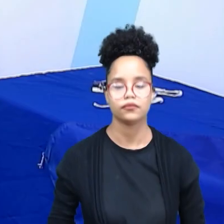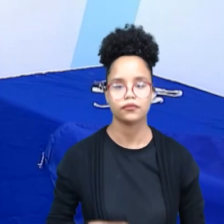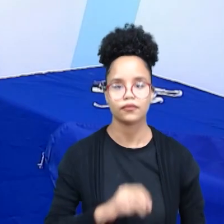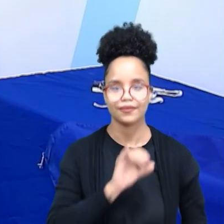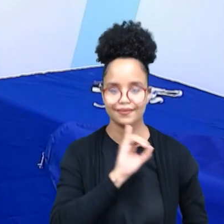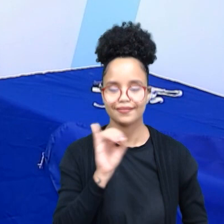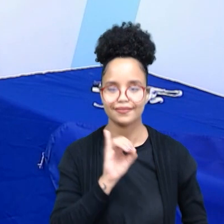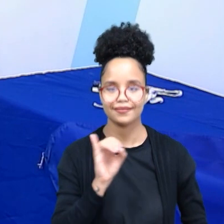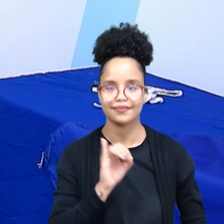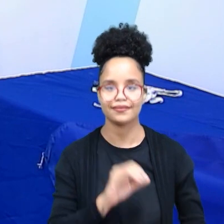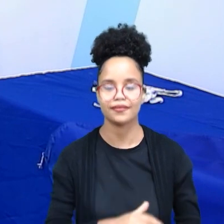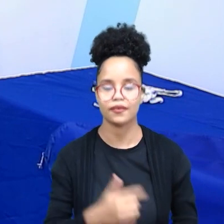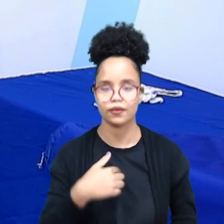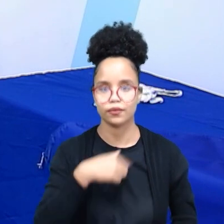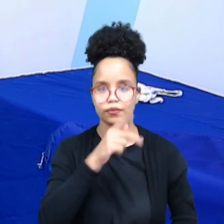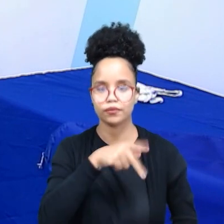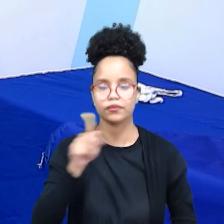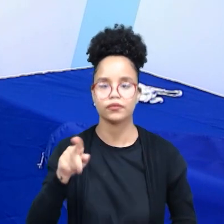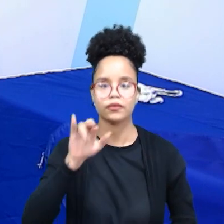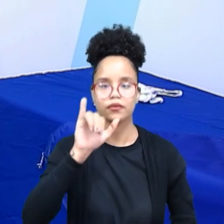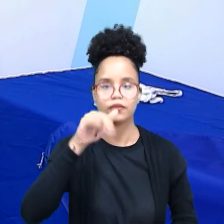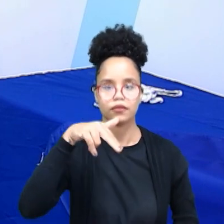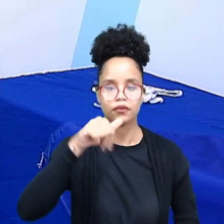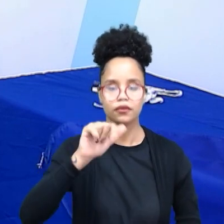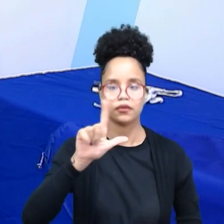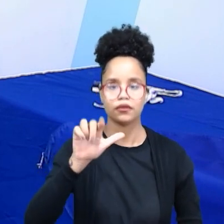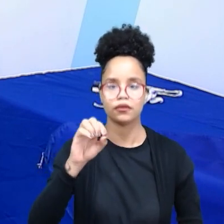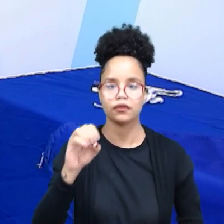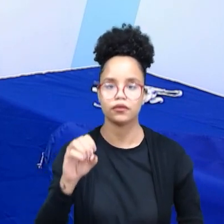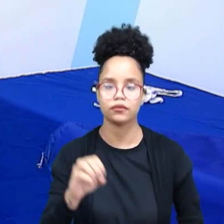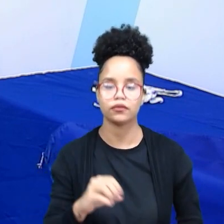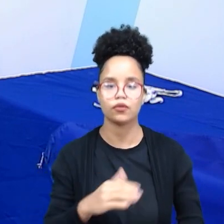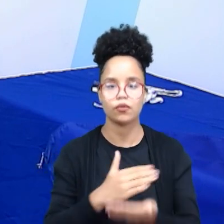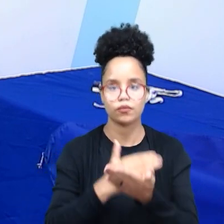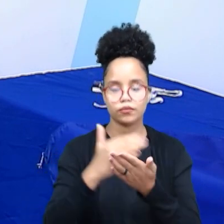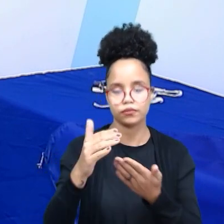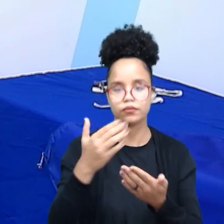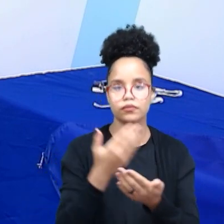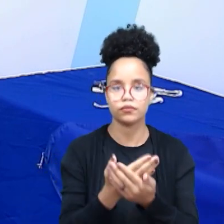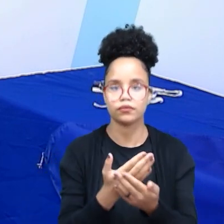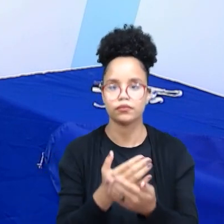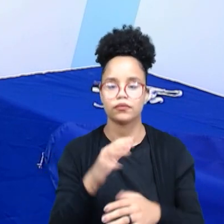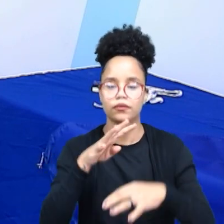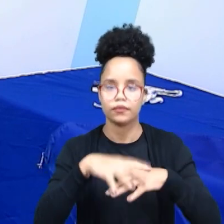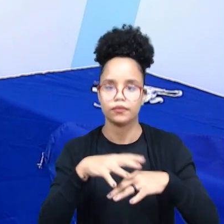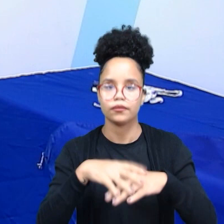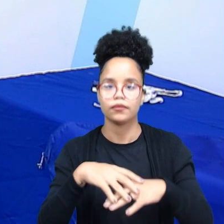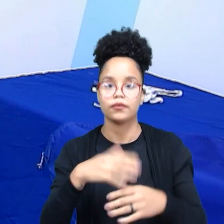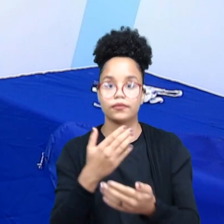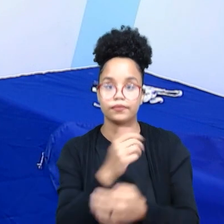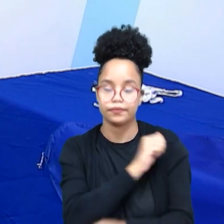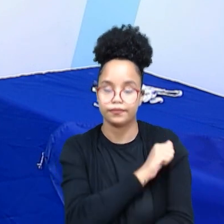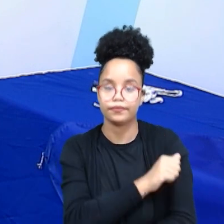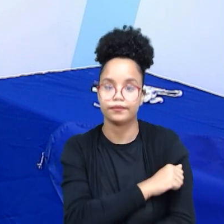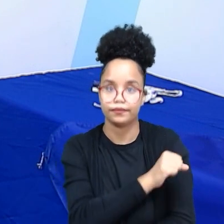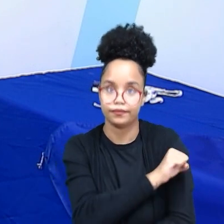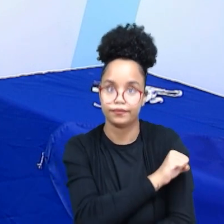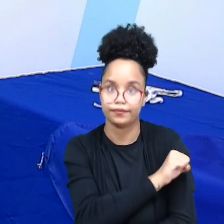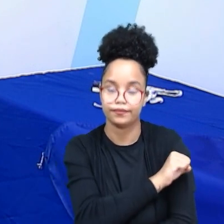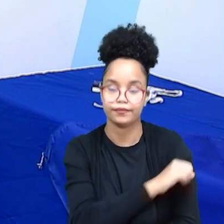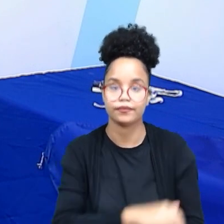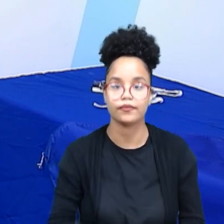meu gente eu sou Professor Reinaldo Beltrão e vamos começar mais aula de matemática para estudantes do oitavo ano